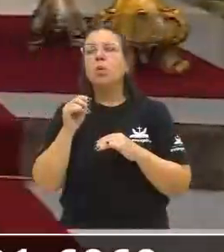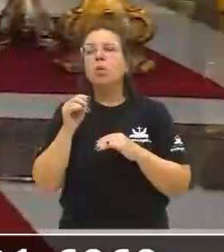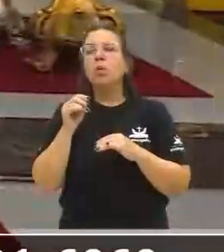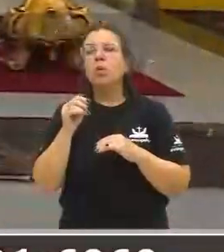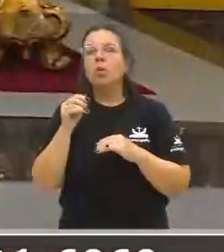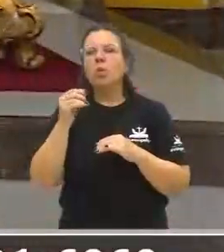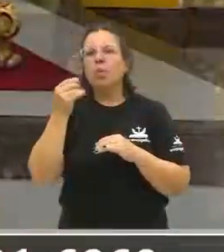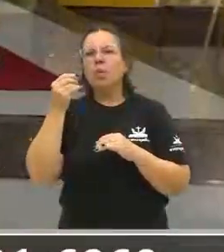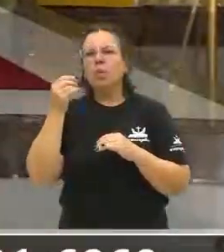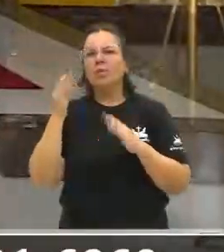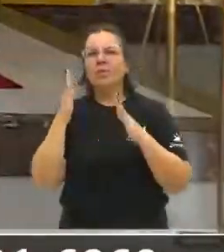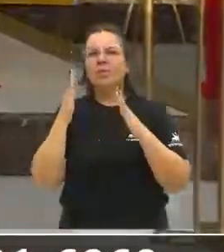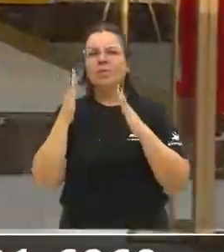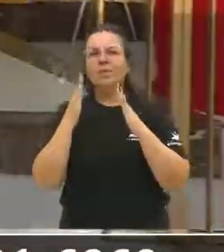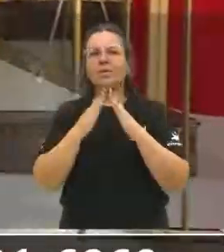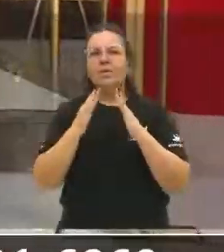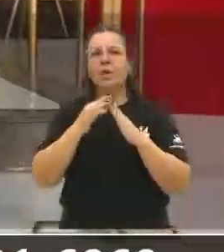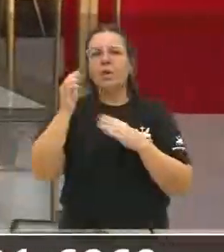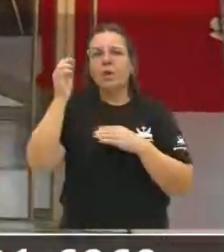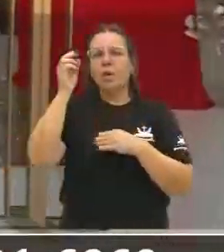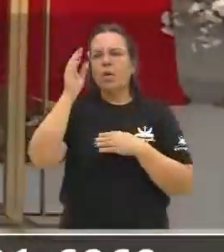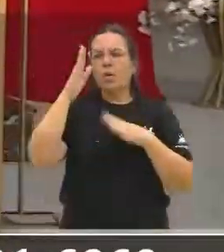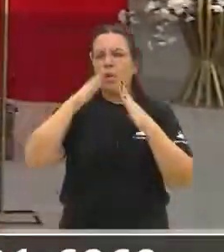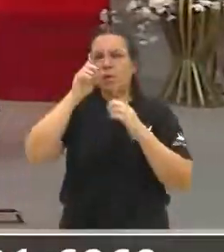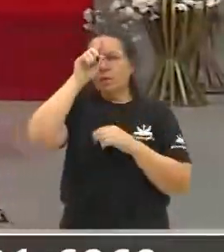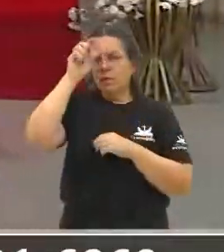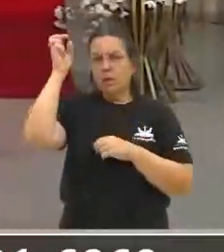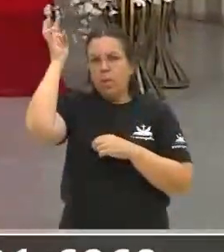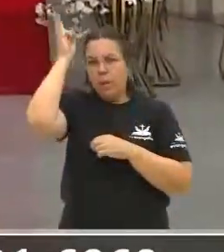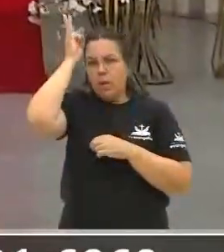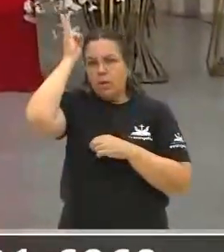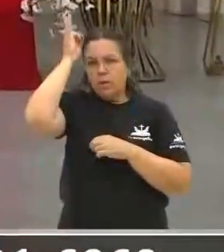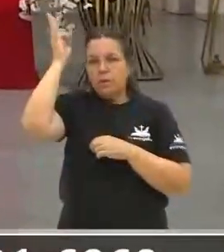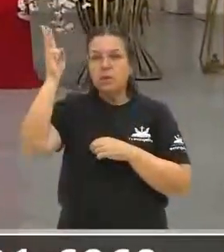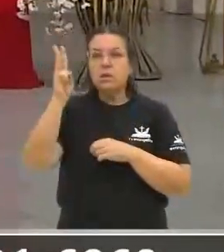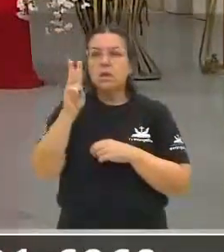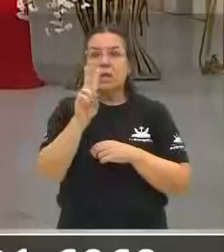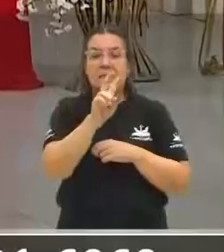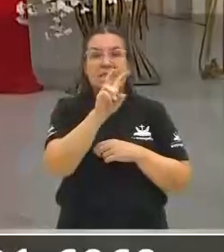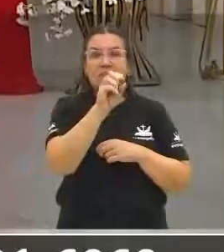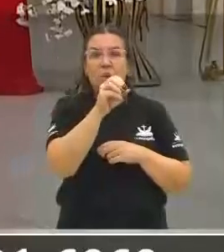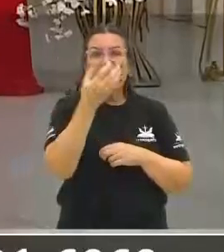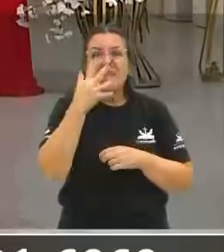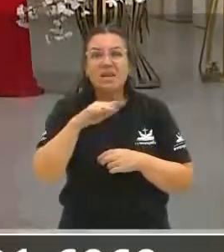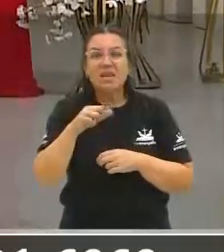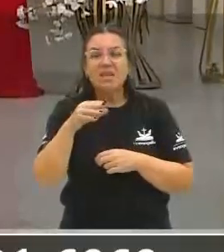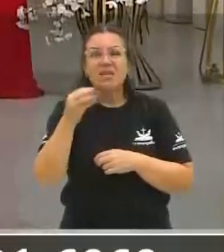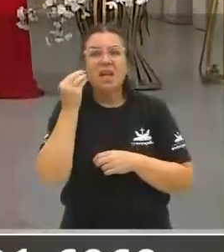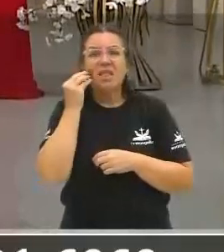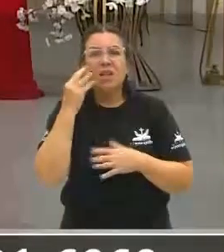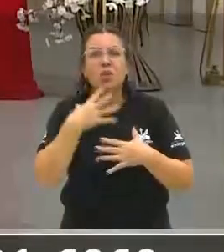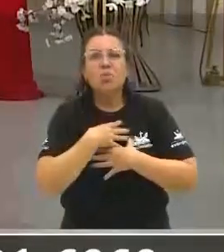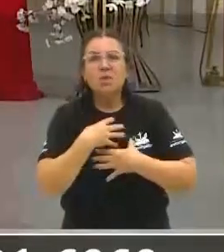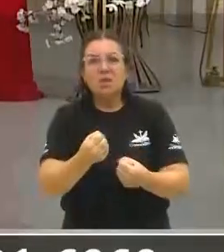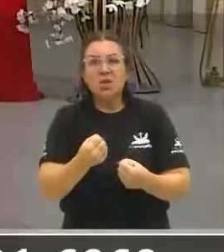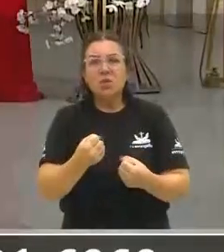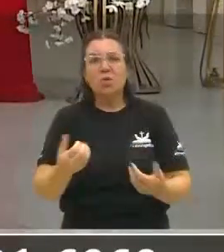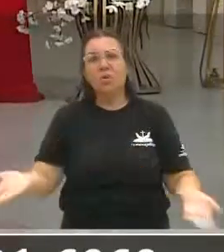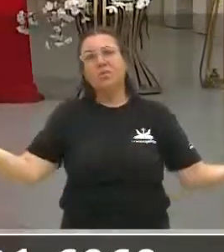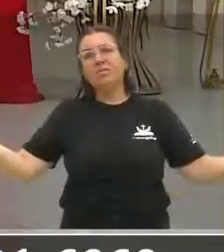de 50 crianças que tentaram suicídio. Não é